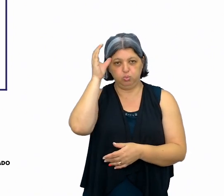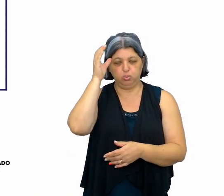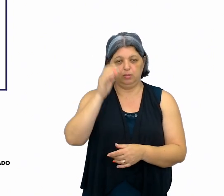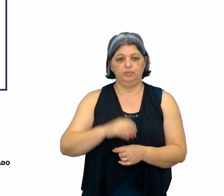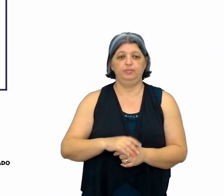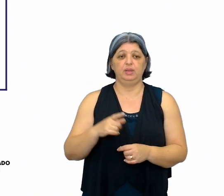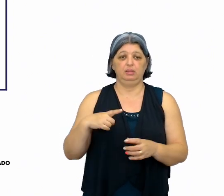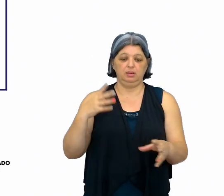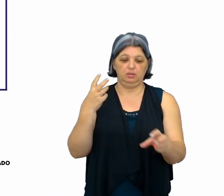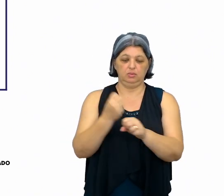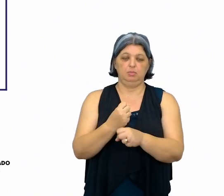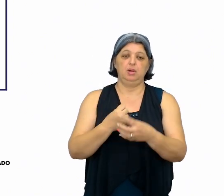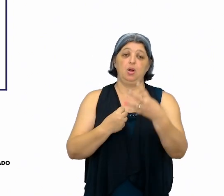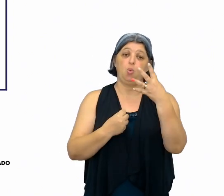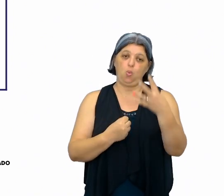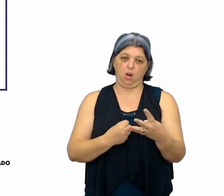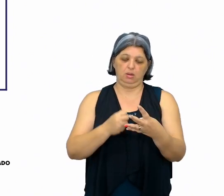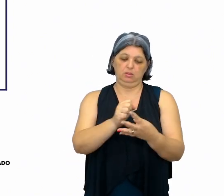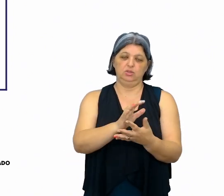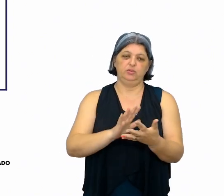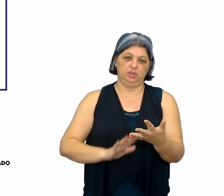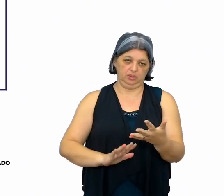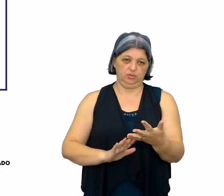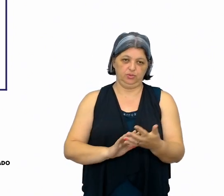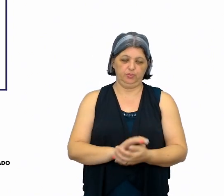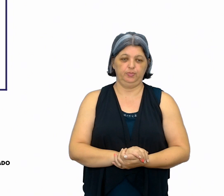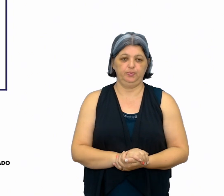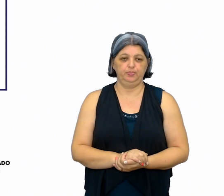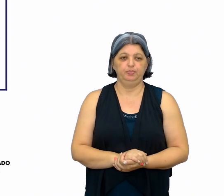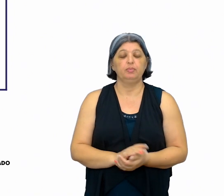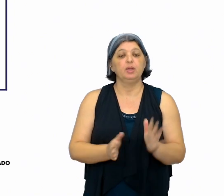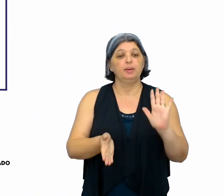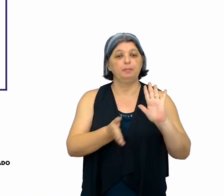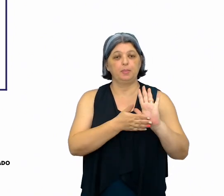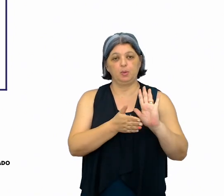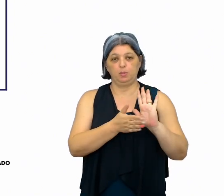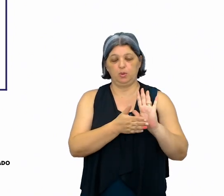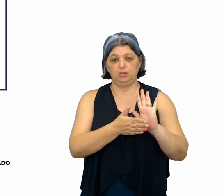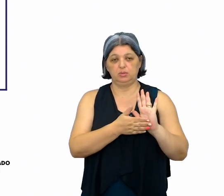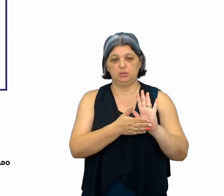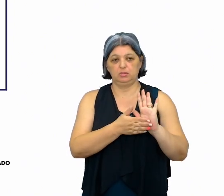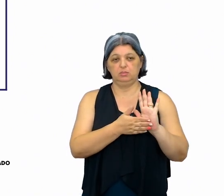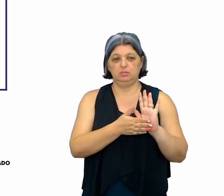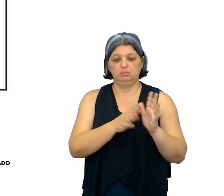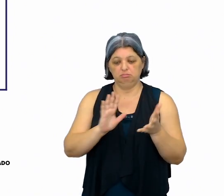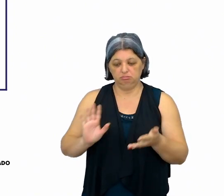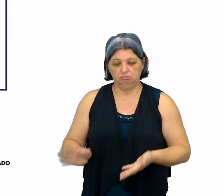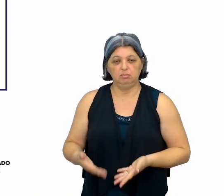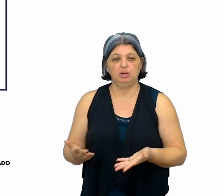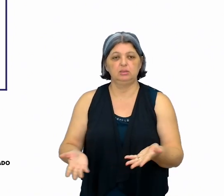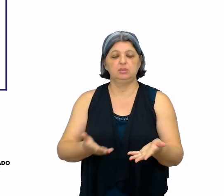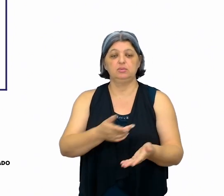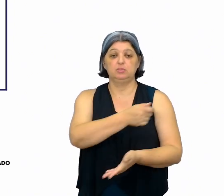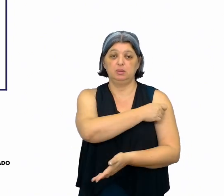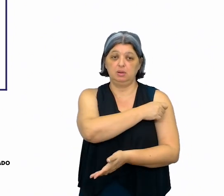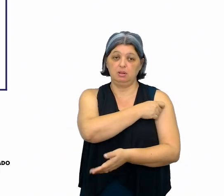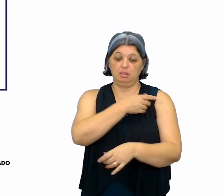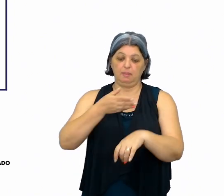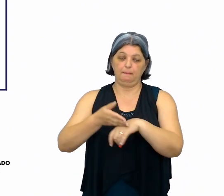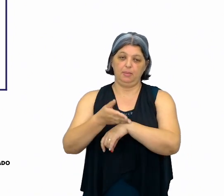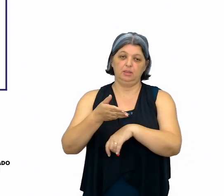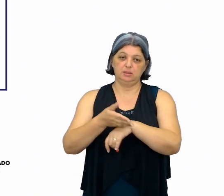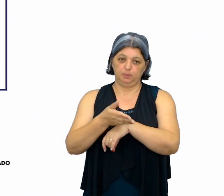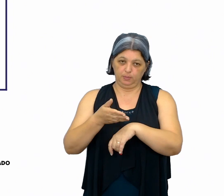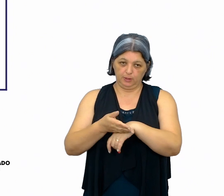atividades. Essas 4 atividades, elas são propostas para incentivar o aluno a